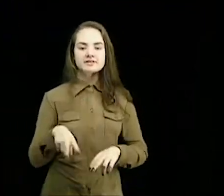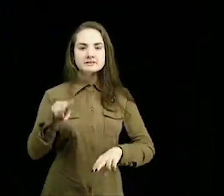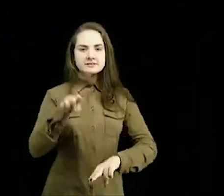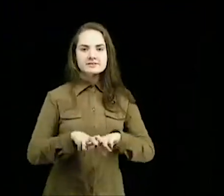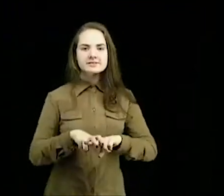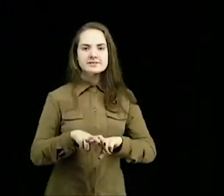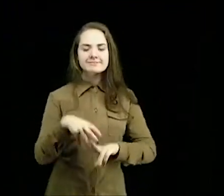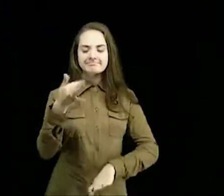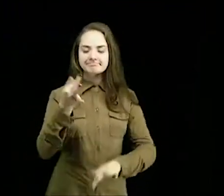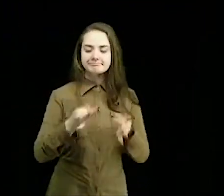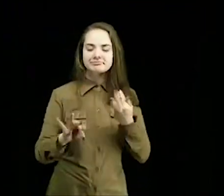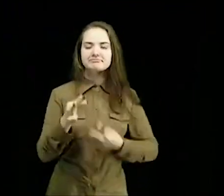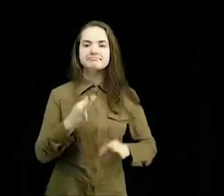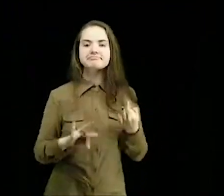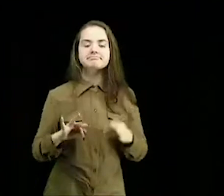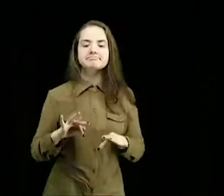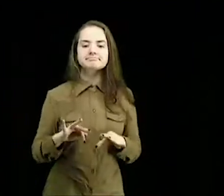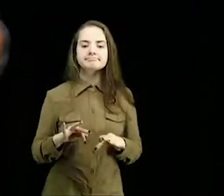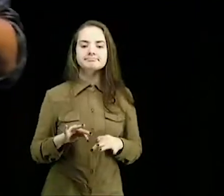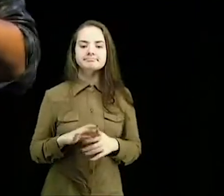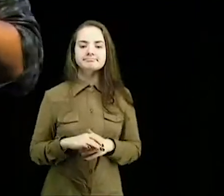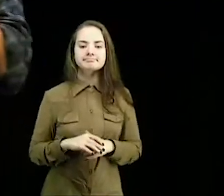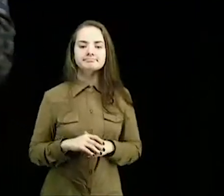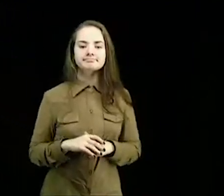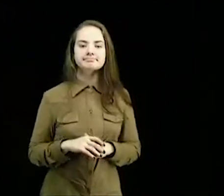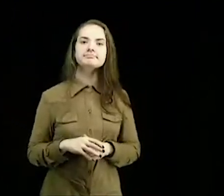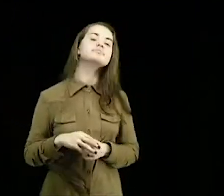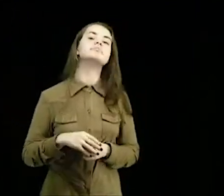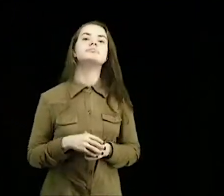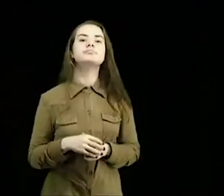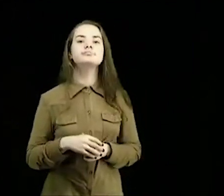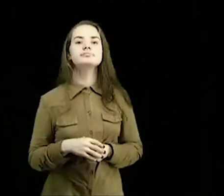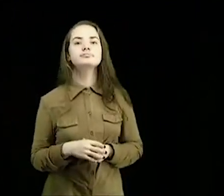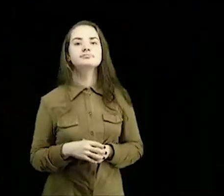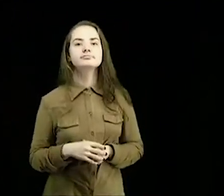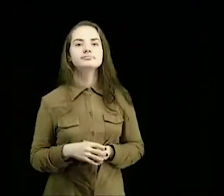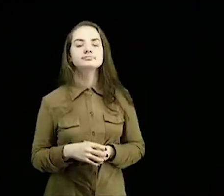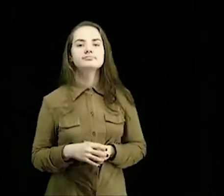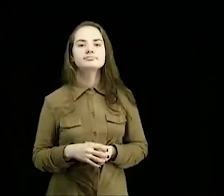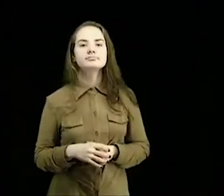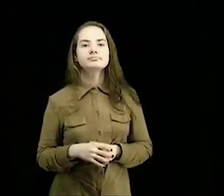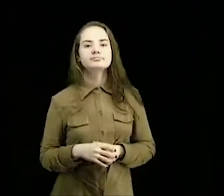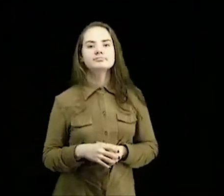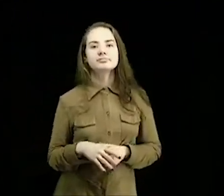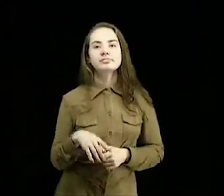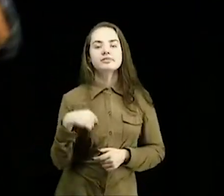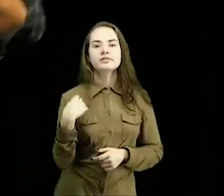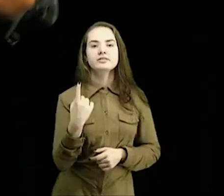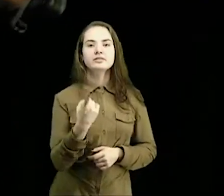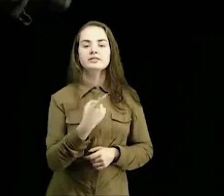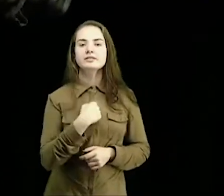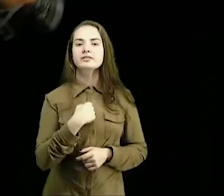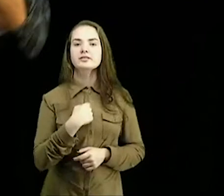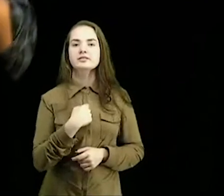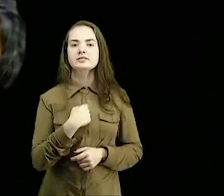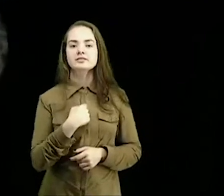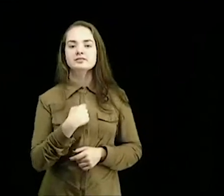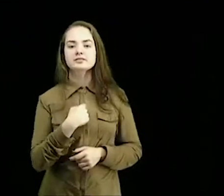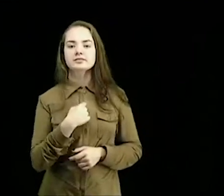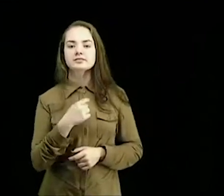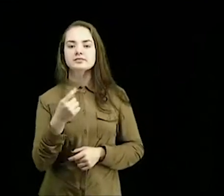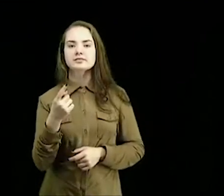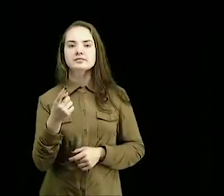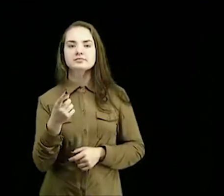me machuca. A gente não deixa de experimentar dores, não, querido. A gente não é envolvido assim numa